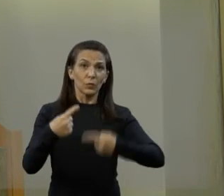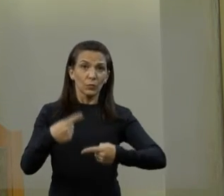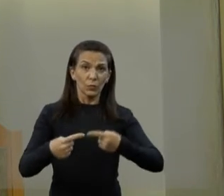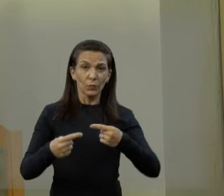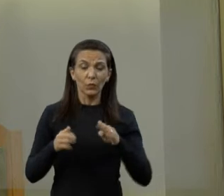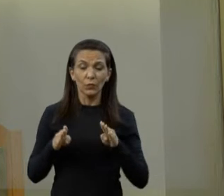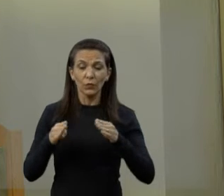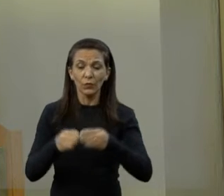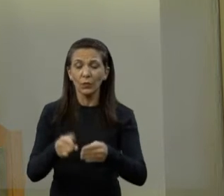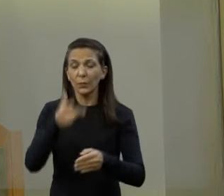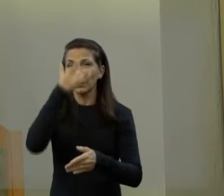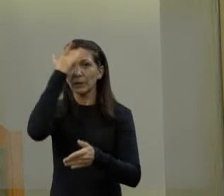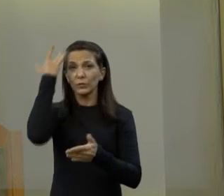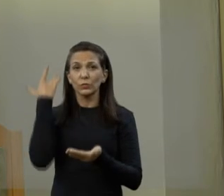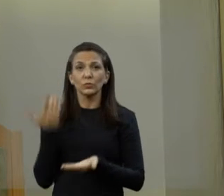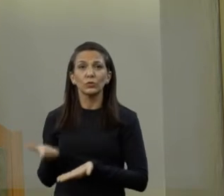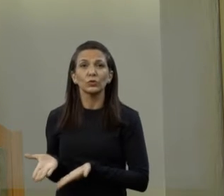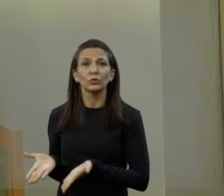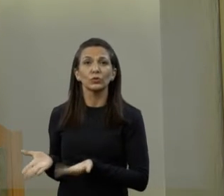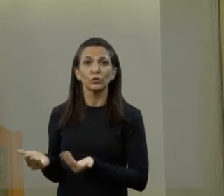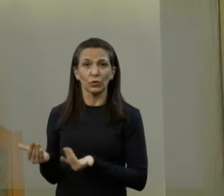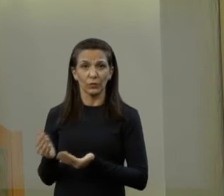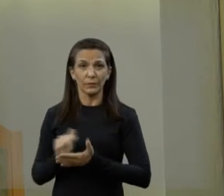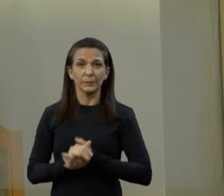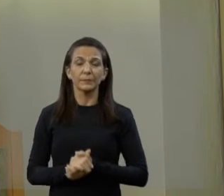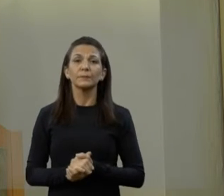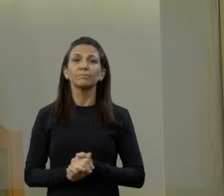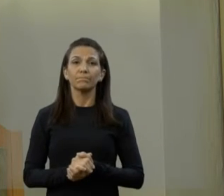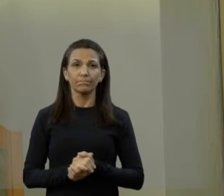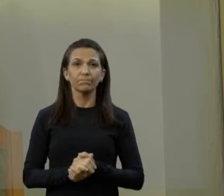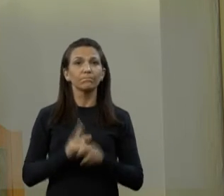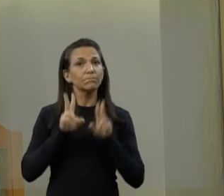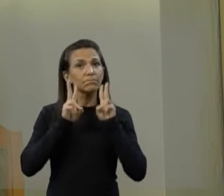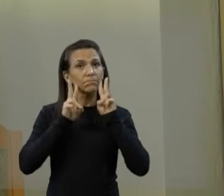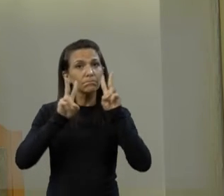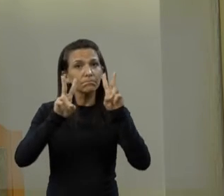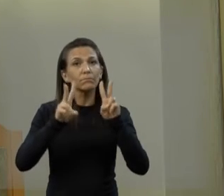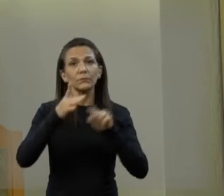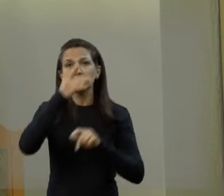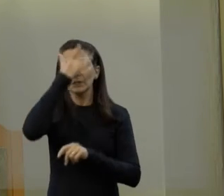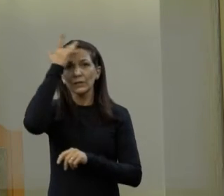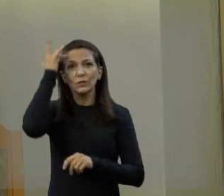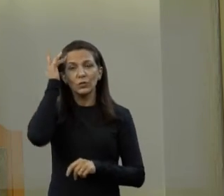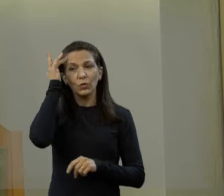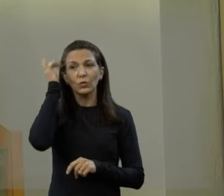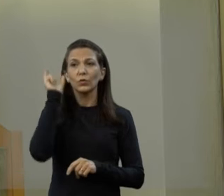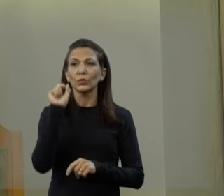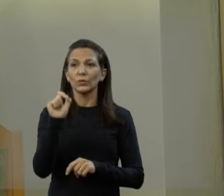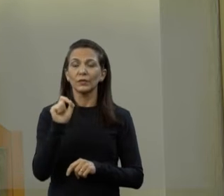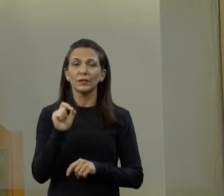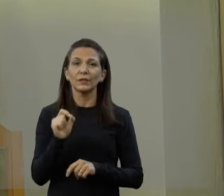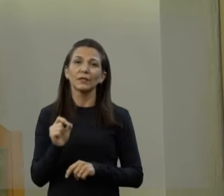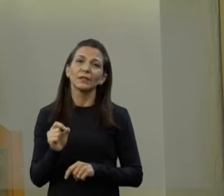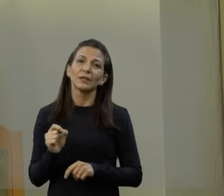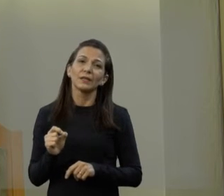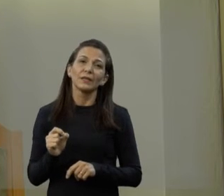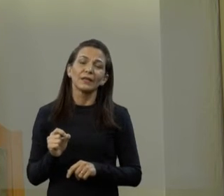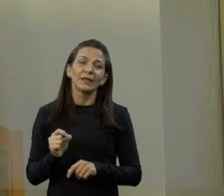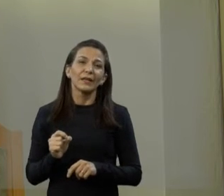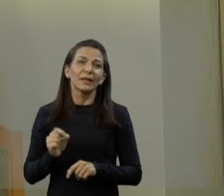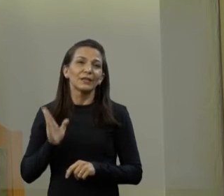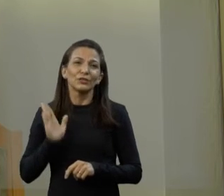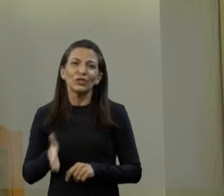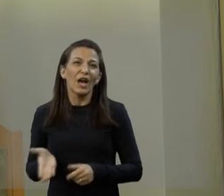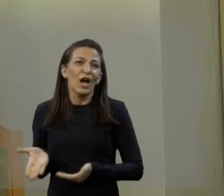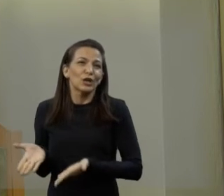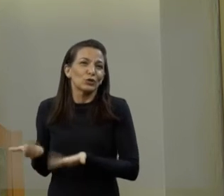Claro as pessoas jovens e aí quando a gente vê muitas pessoas principalmente pessoas que não são mais jovens né que adoram